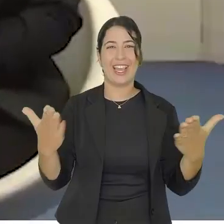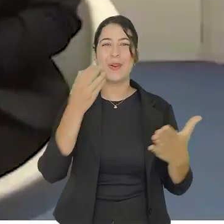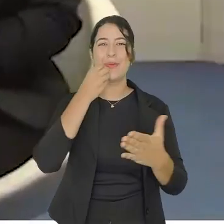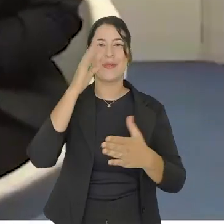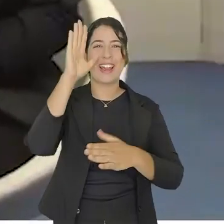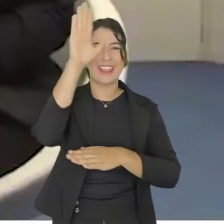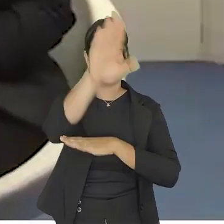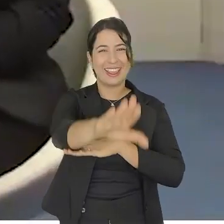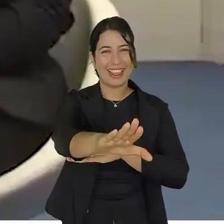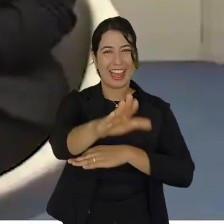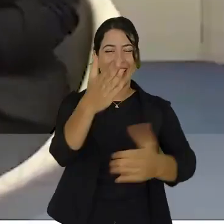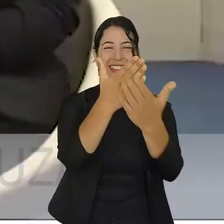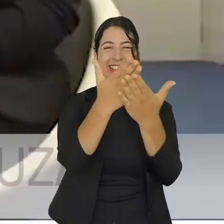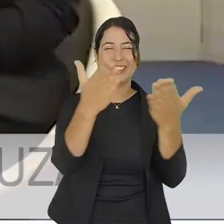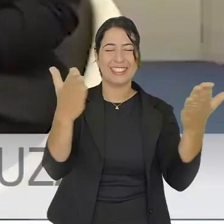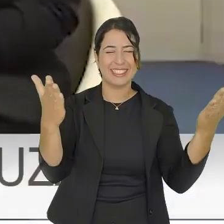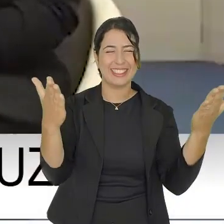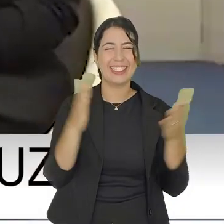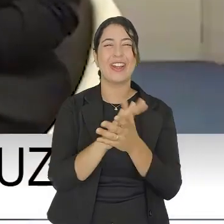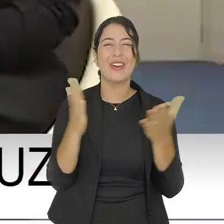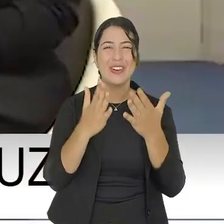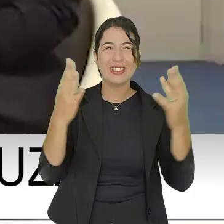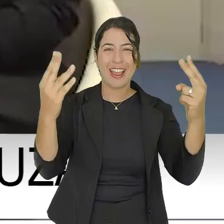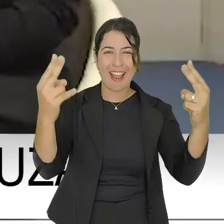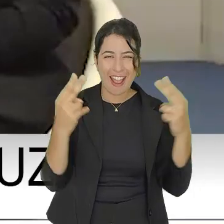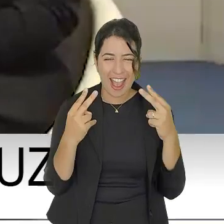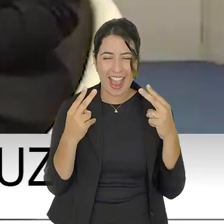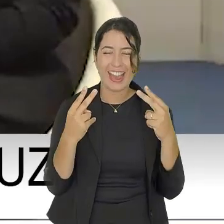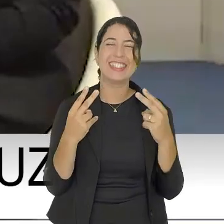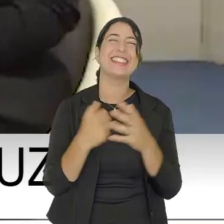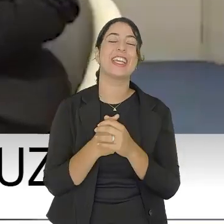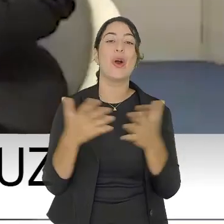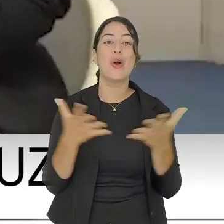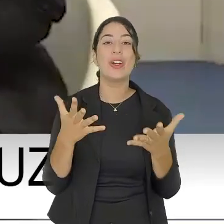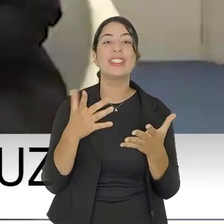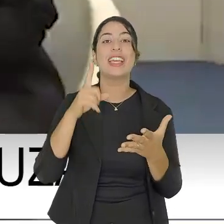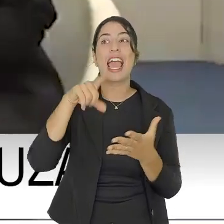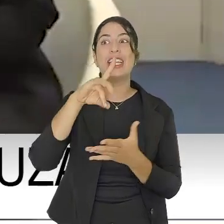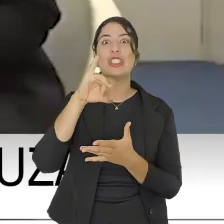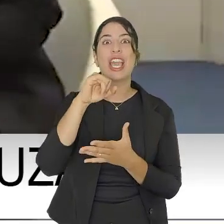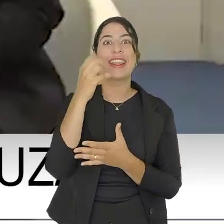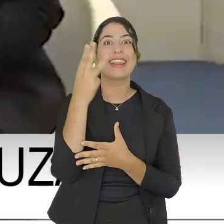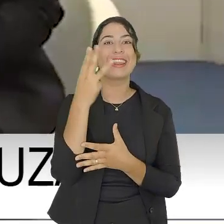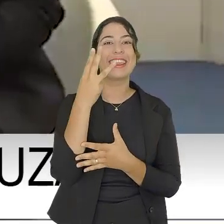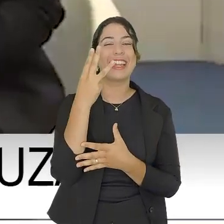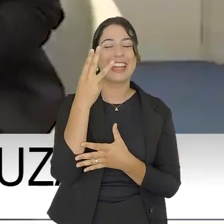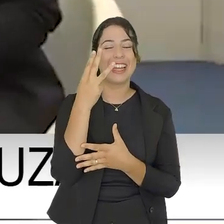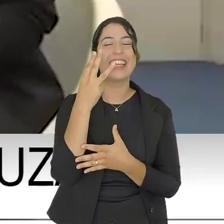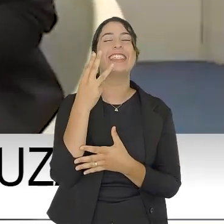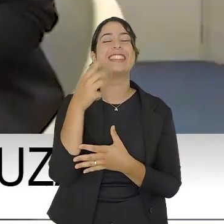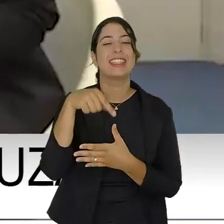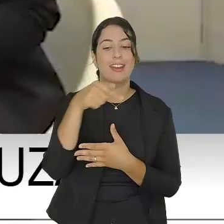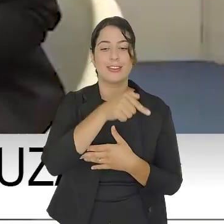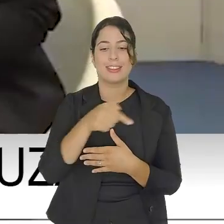Então, boa tarde a todas as pessoas que nos assistem hoje. Hoje é o nosso terceiro dia aqui na nossa semana